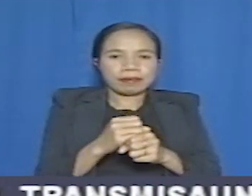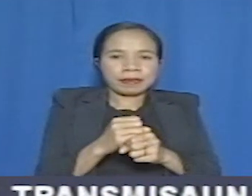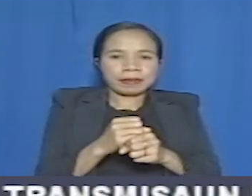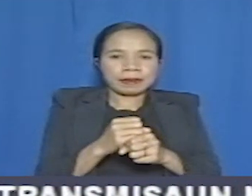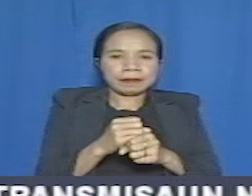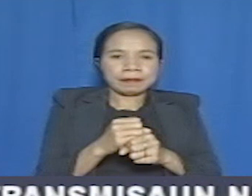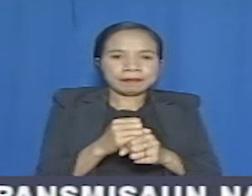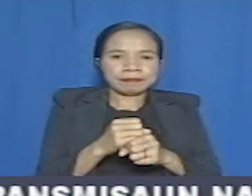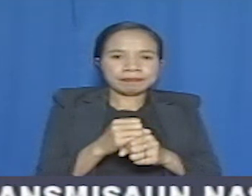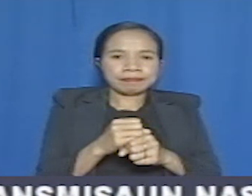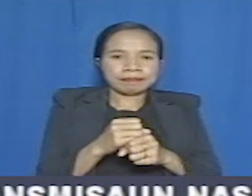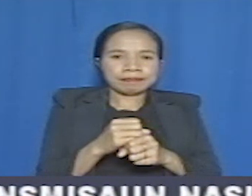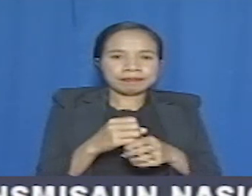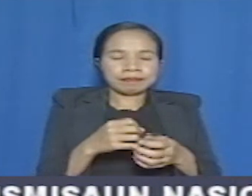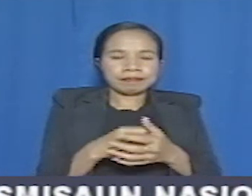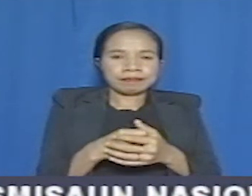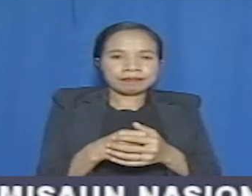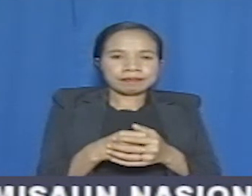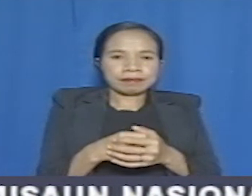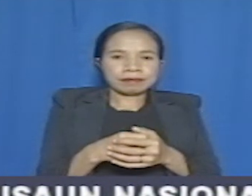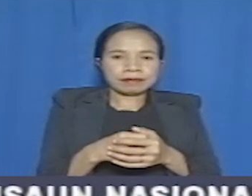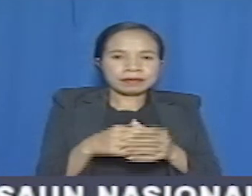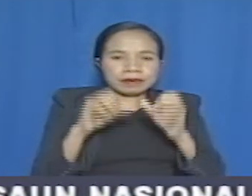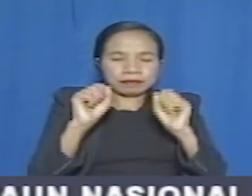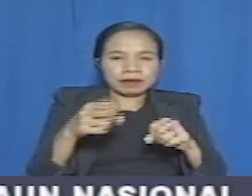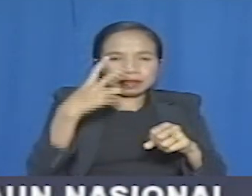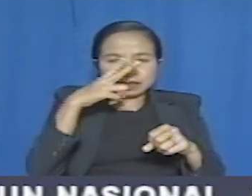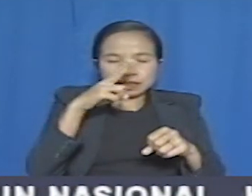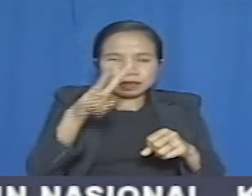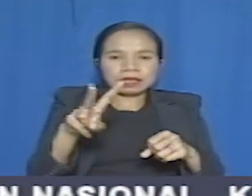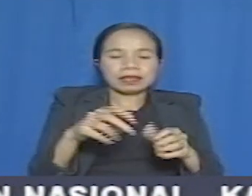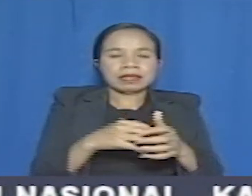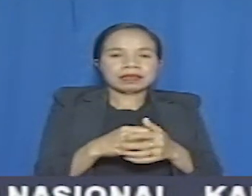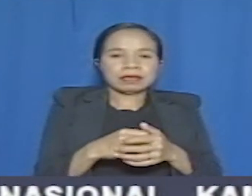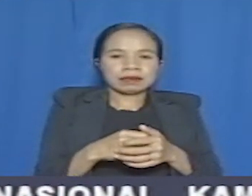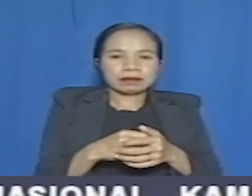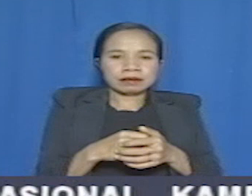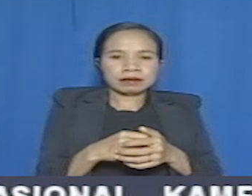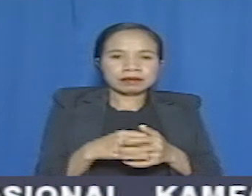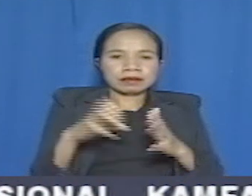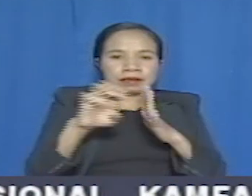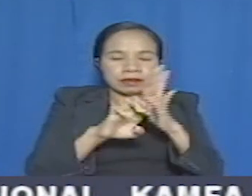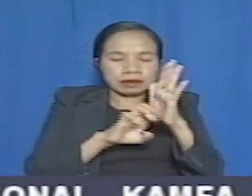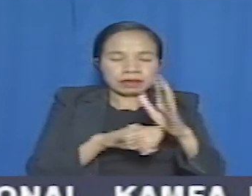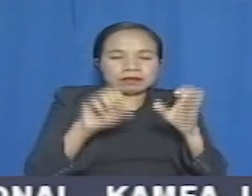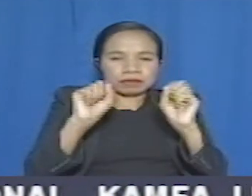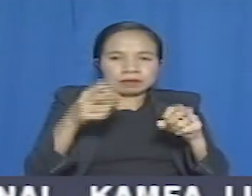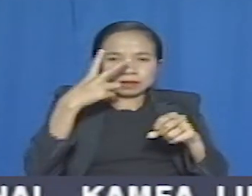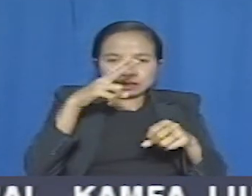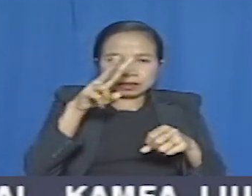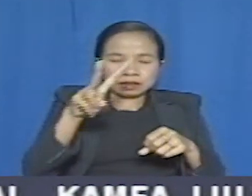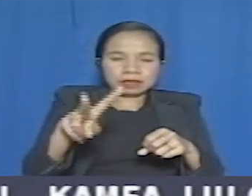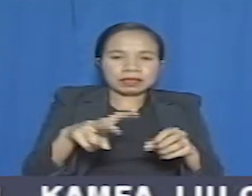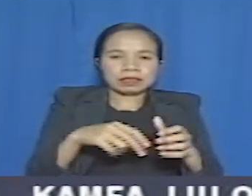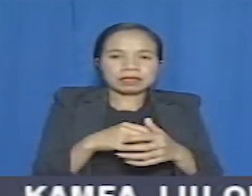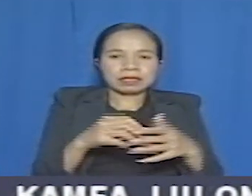Tem que forma de cultura com marcha no bar, para que a bele controla mal. Só não lembra que estava nos bele calmata.